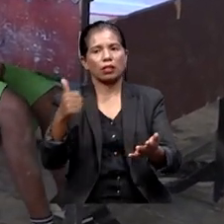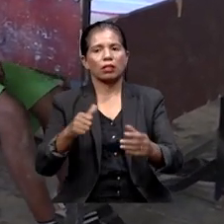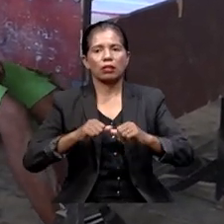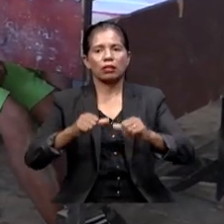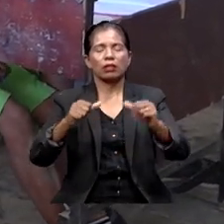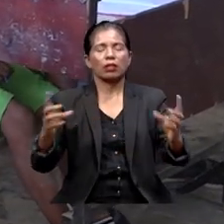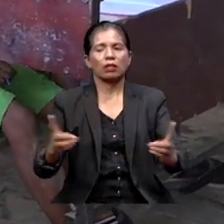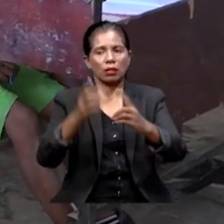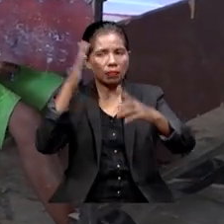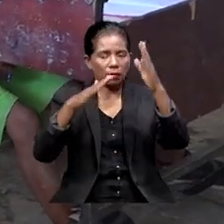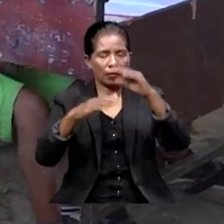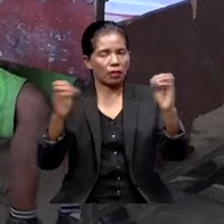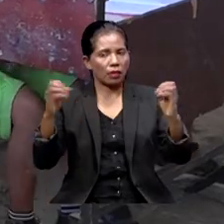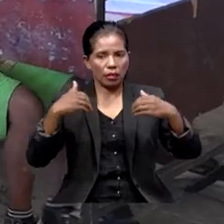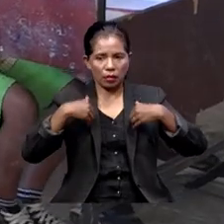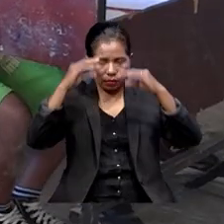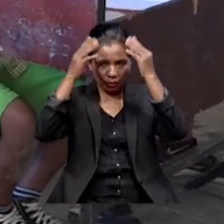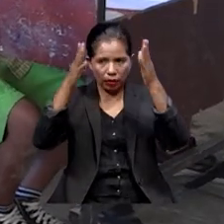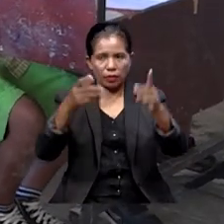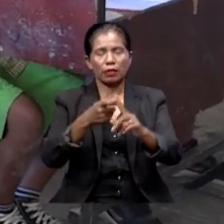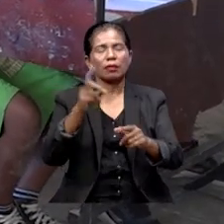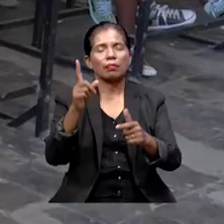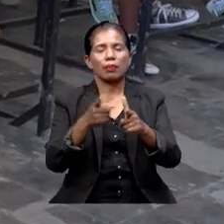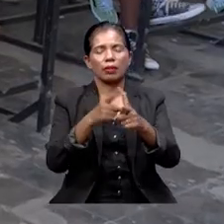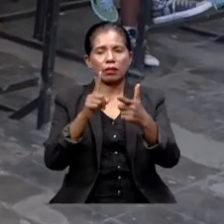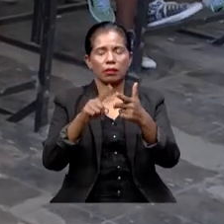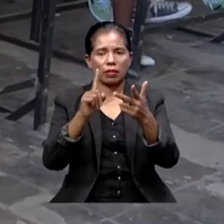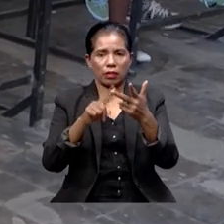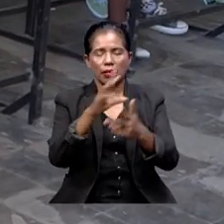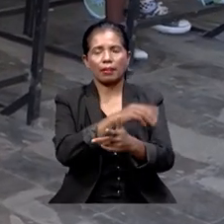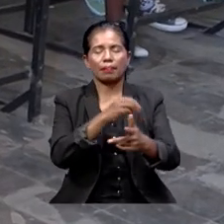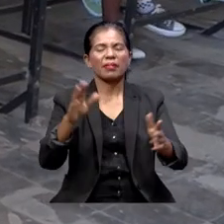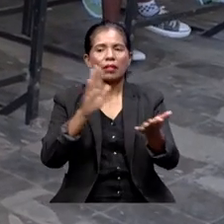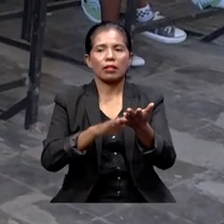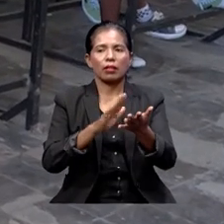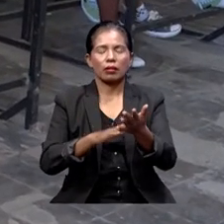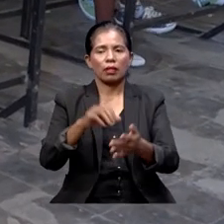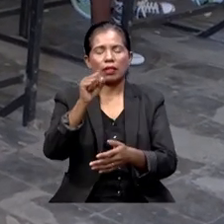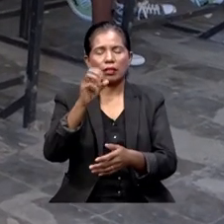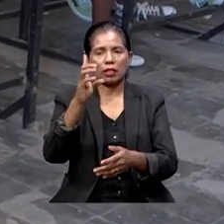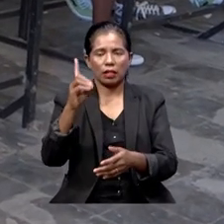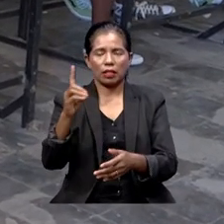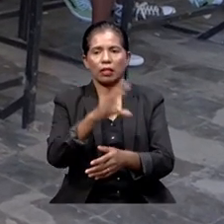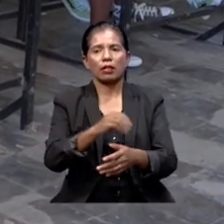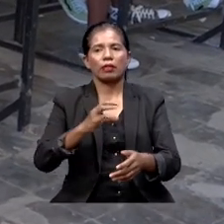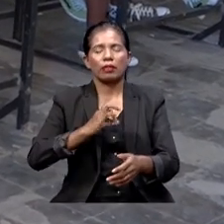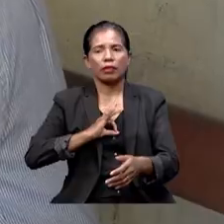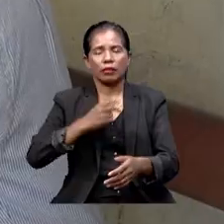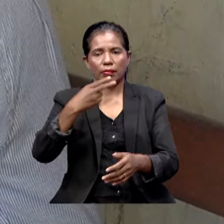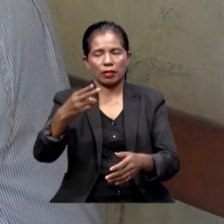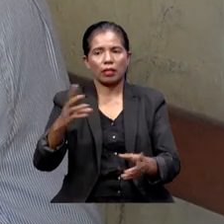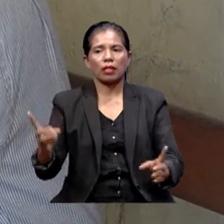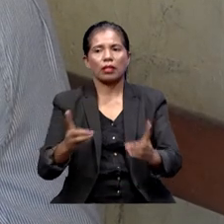continua enfrenta problema menos professor, ou se primeiro, segundo ou terceiro ciclo. Hanessa na escola ensino básico central terceiro ciclo Fatumeta, enfrenta